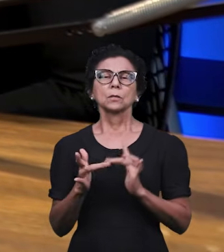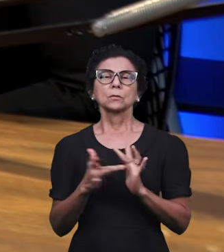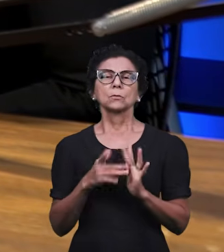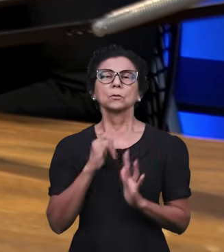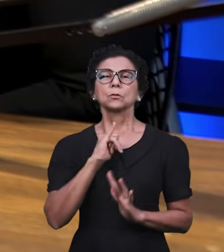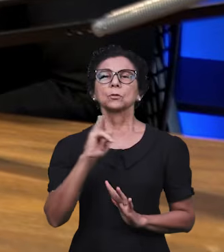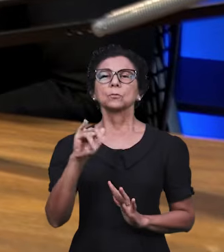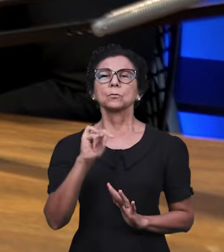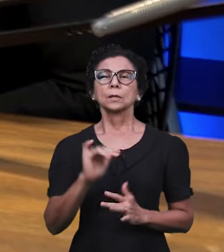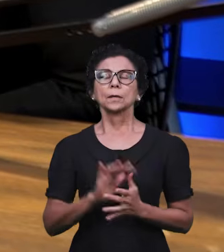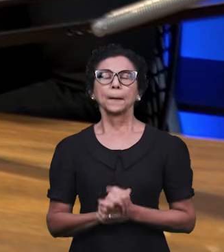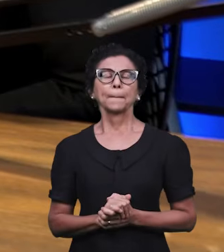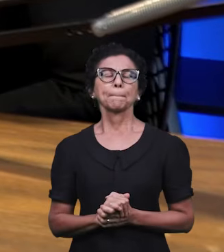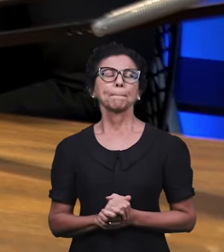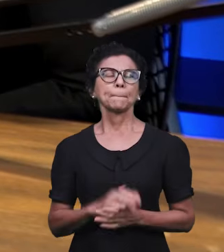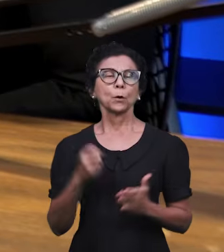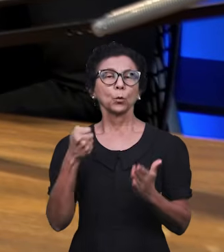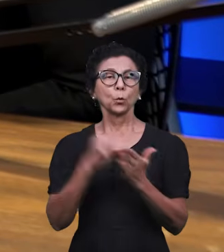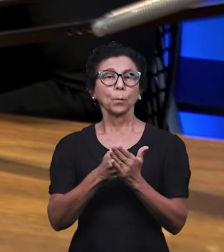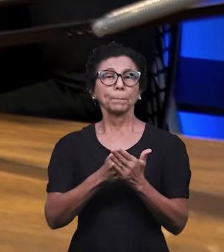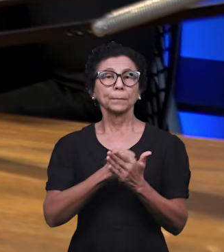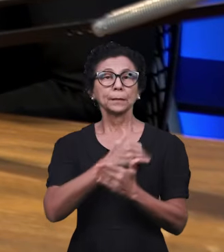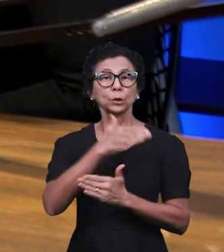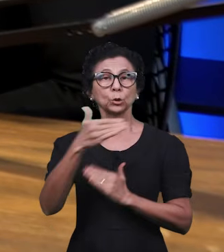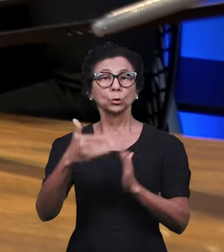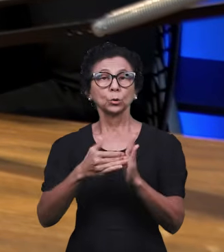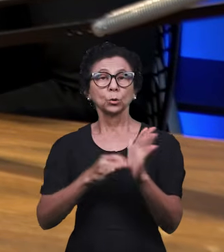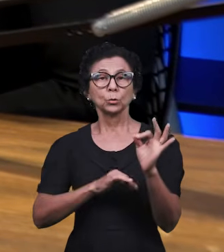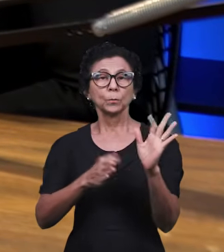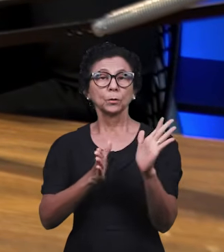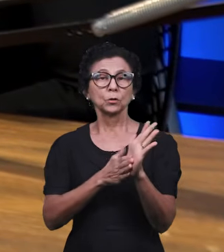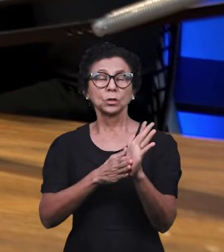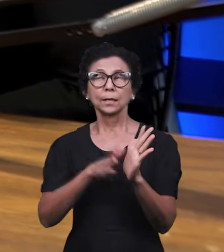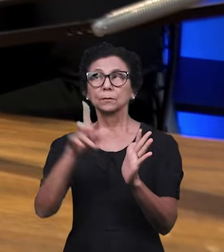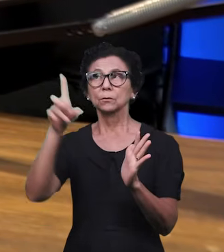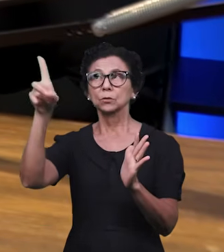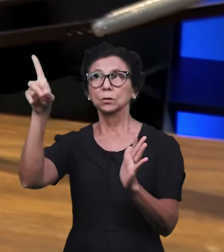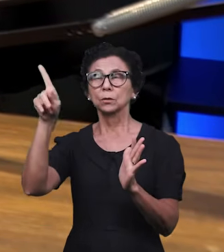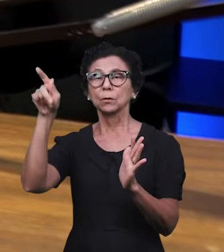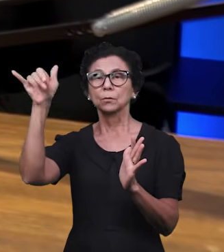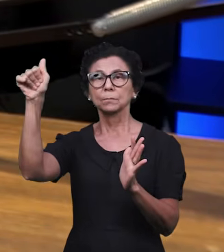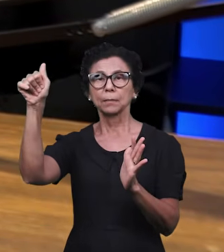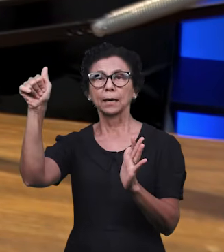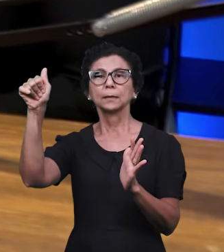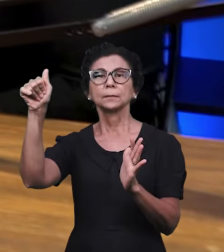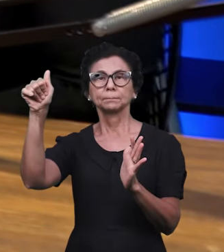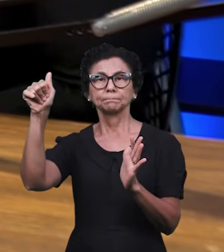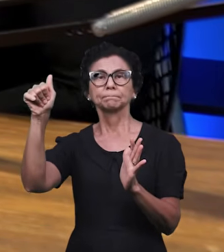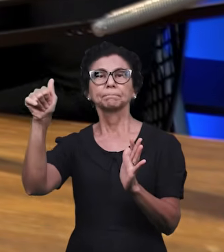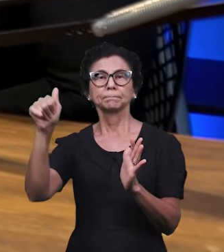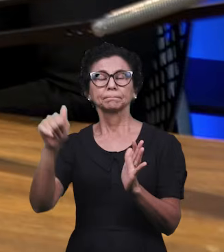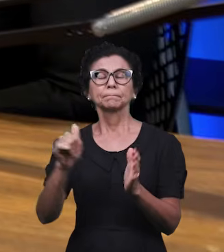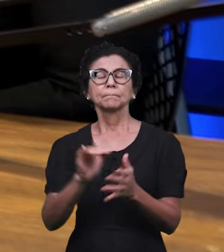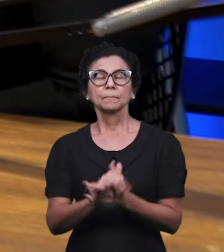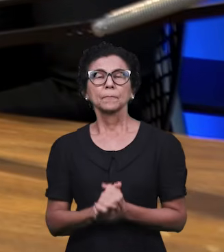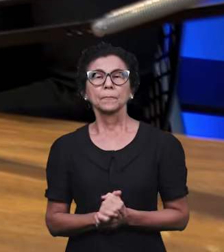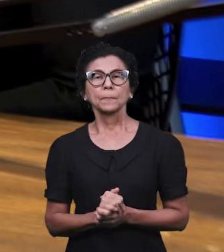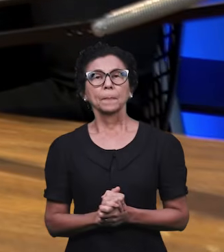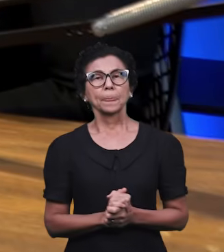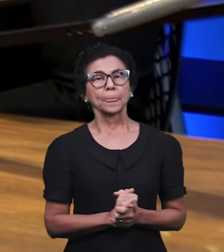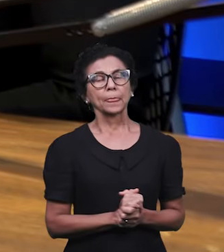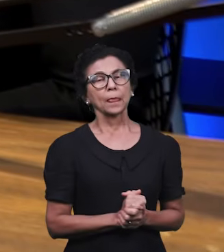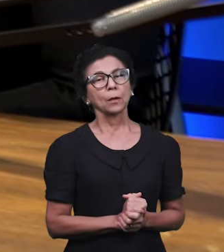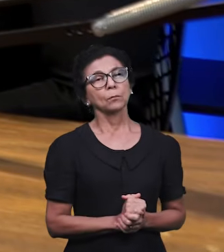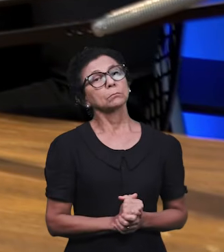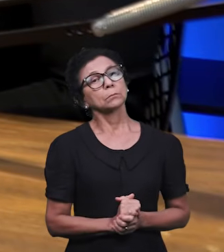Estava consumada toda a execução do projeto que o Pai havia determinado para ele. Tanto é que no Getsêmani, quando ele ora ao Pai